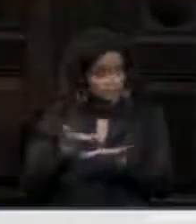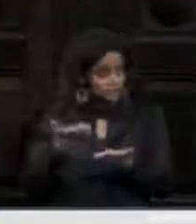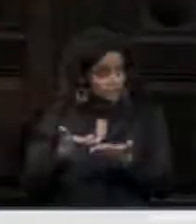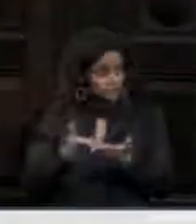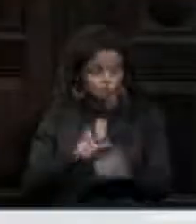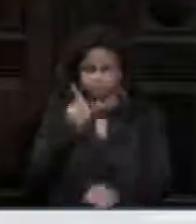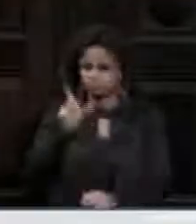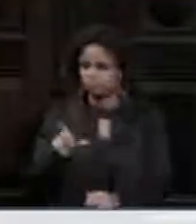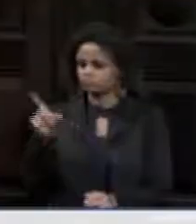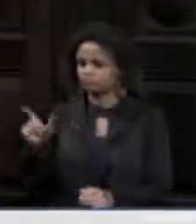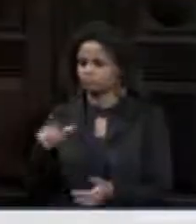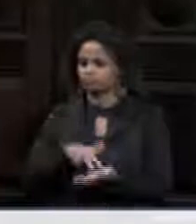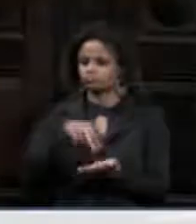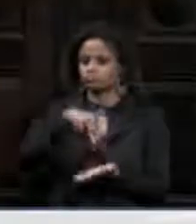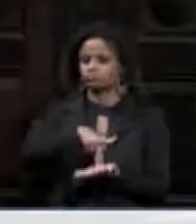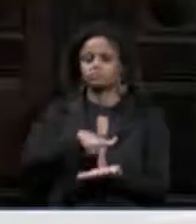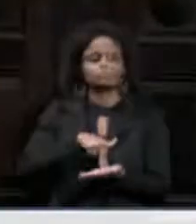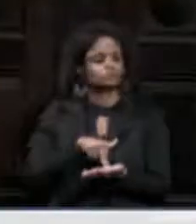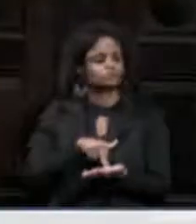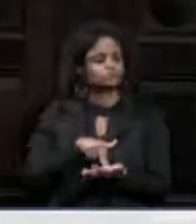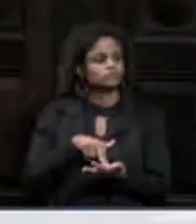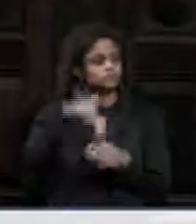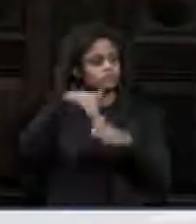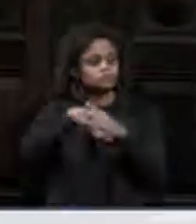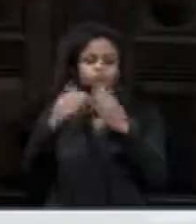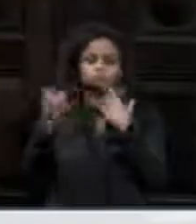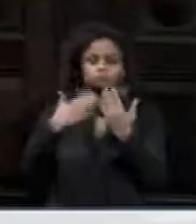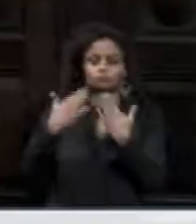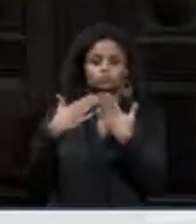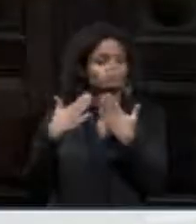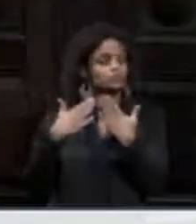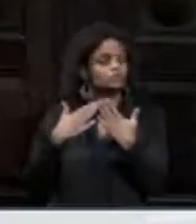sério e responsável a tomar